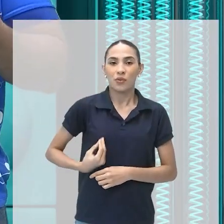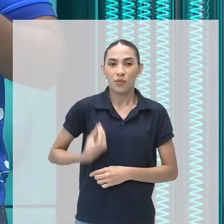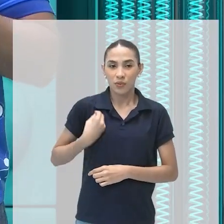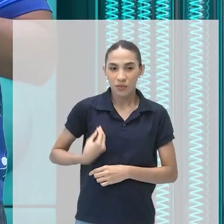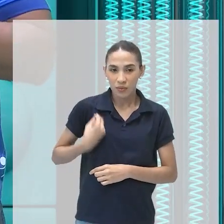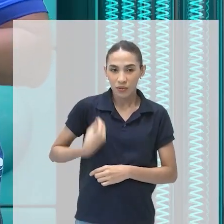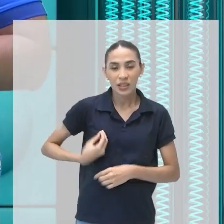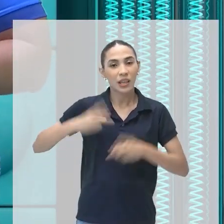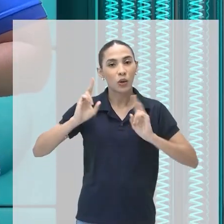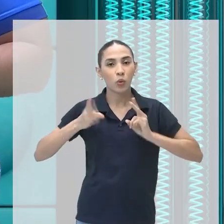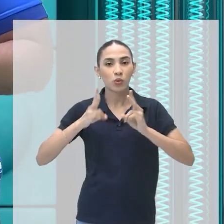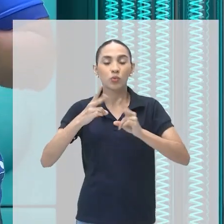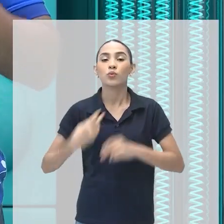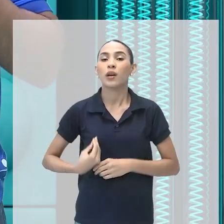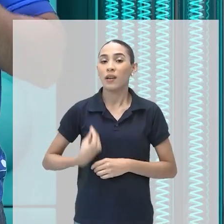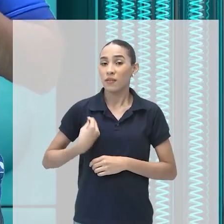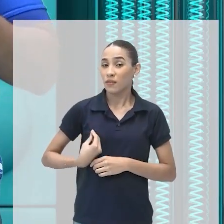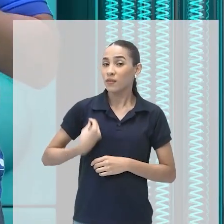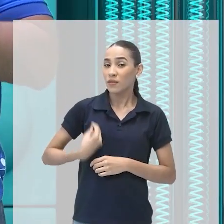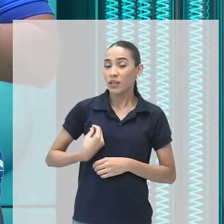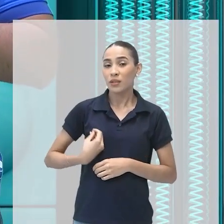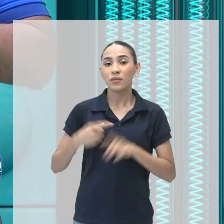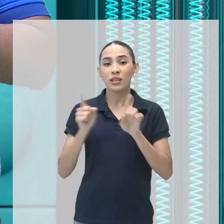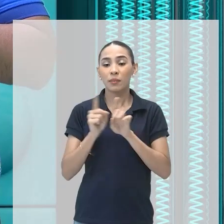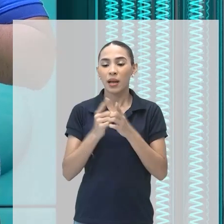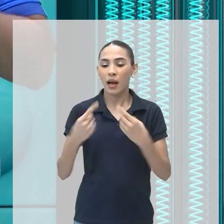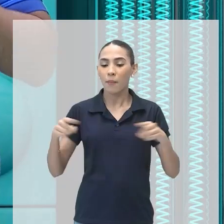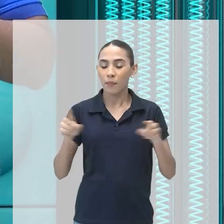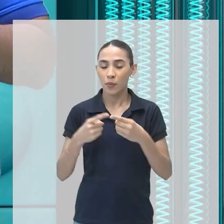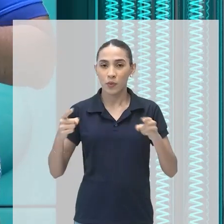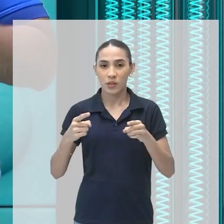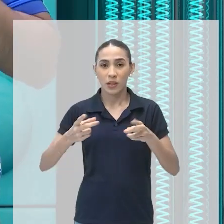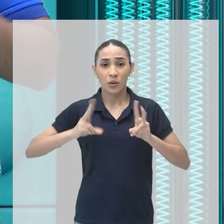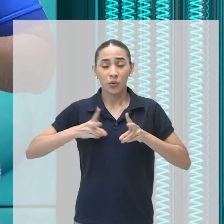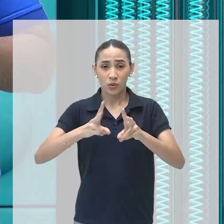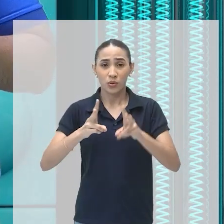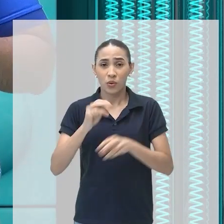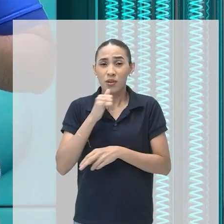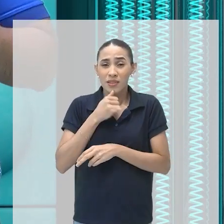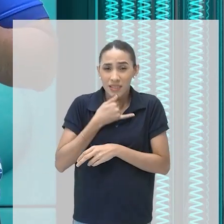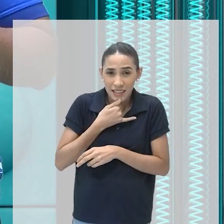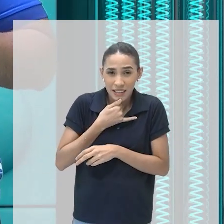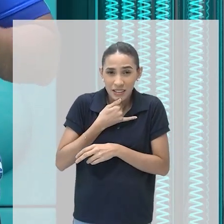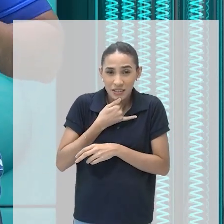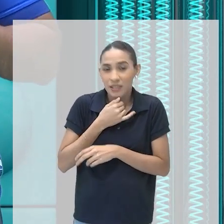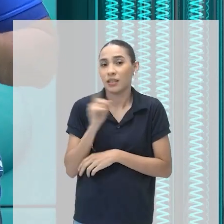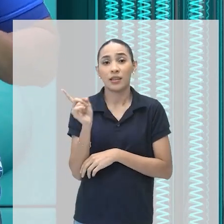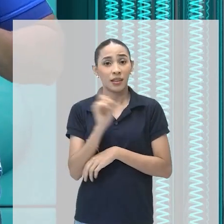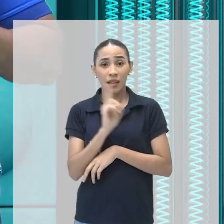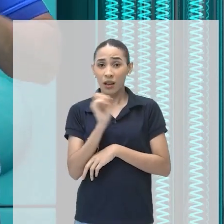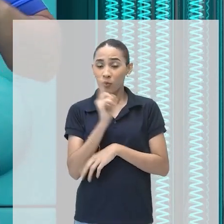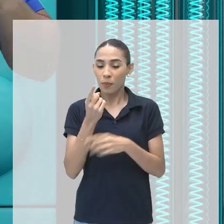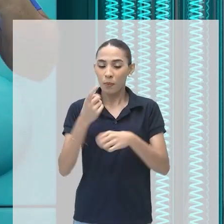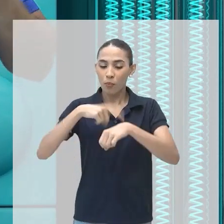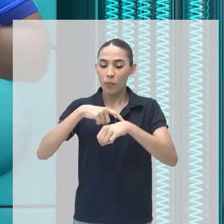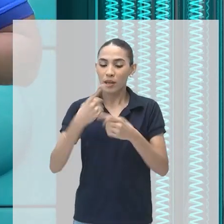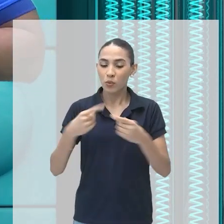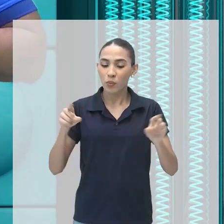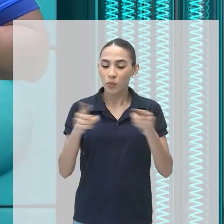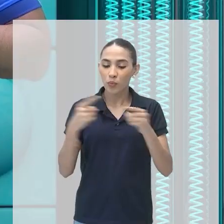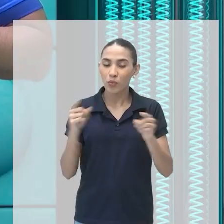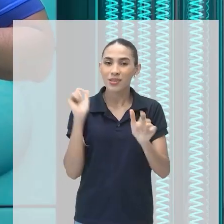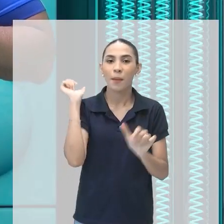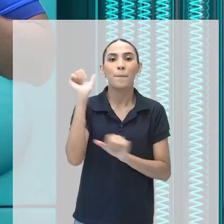filho dele continua vivo. E a trilha sonora permaneceu triste, tensa? Não, você percebe que ela